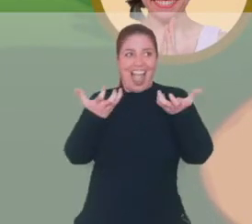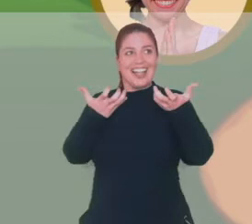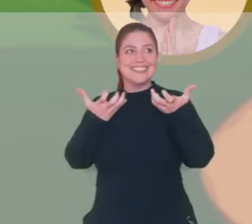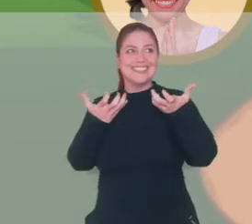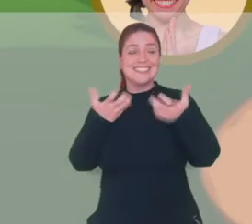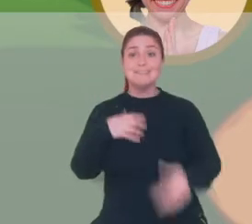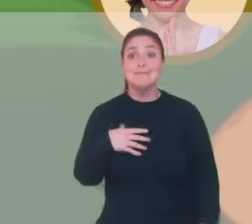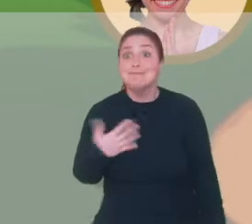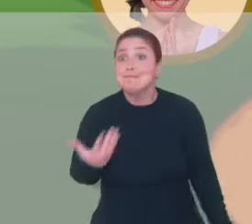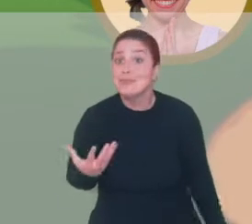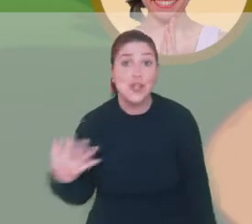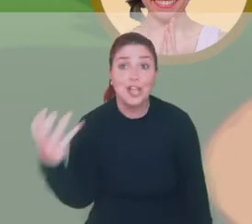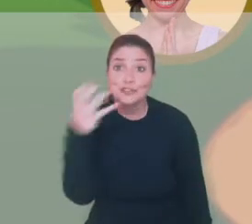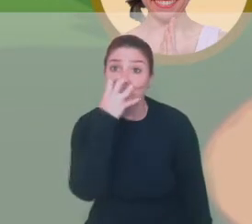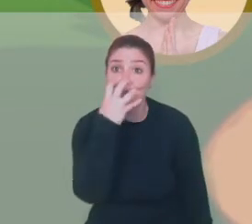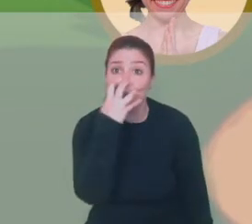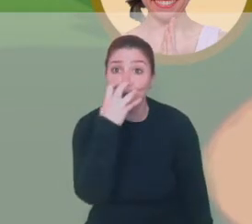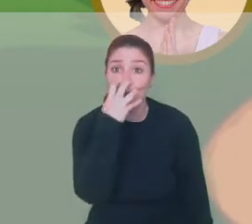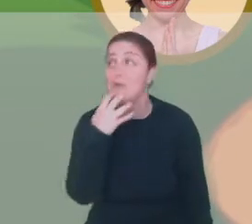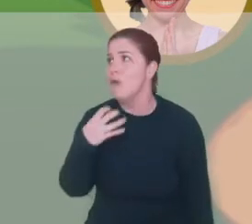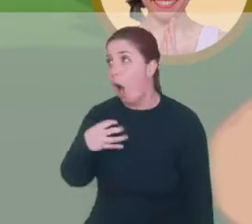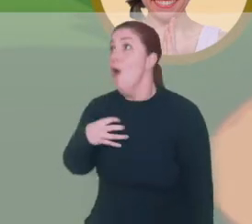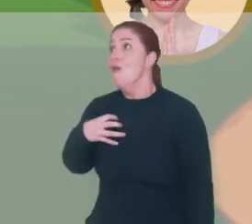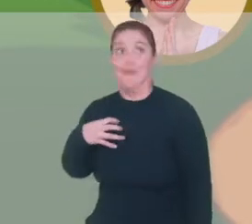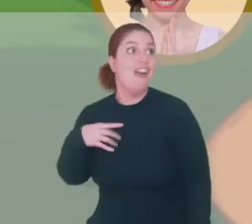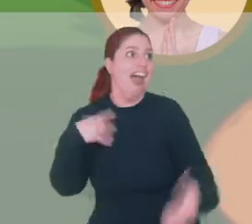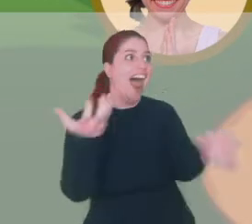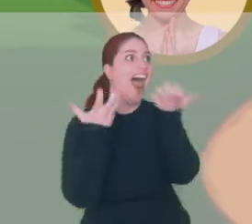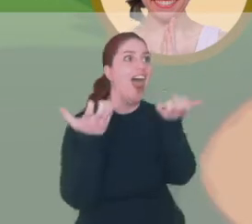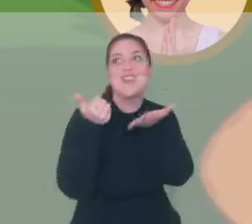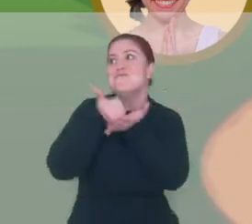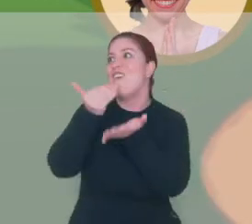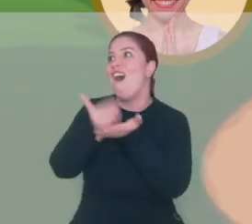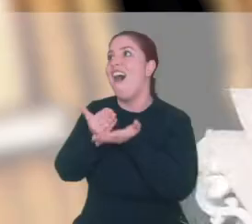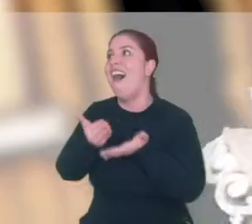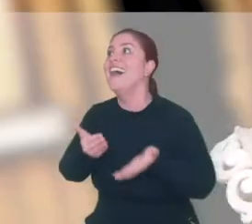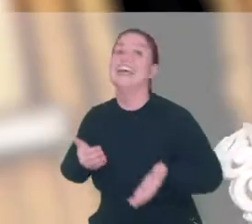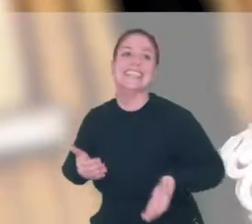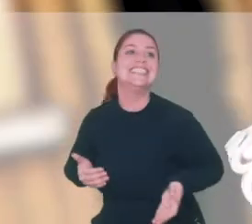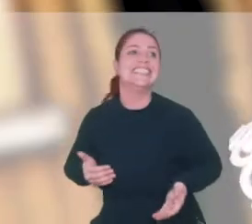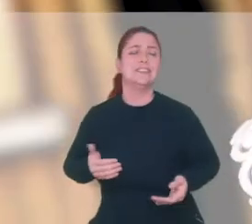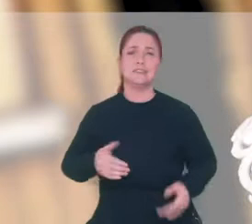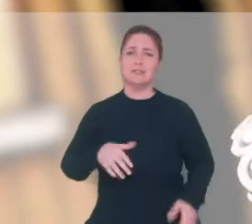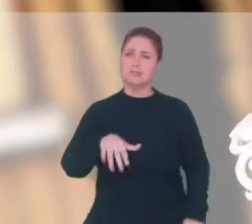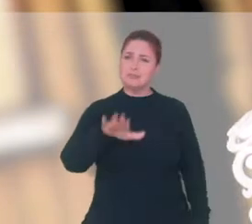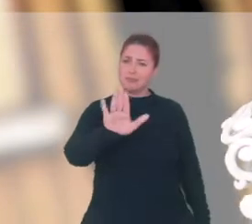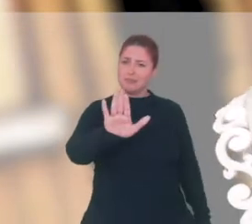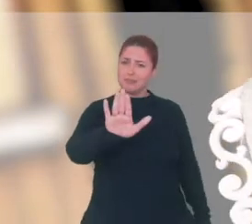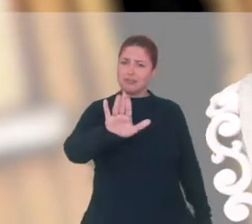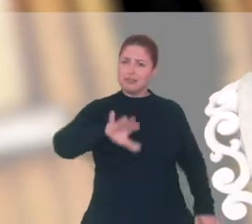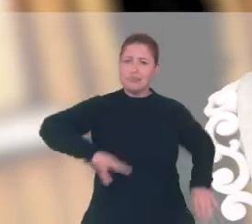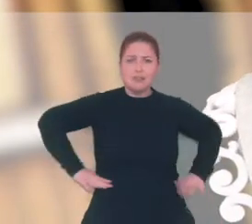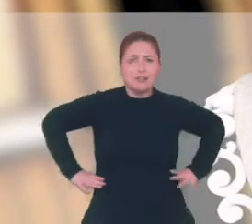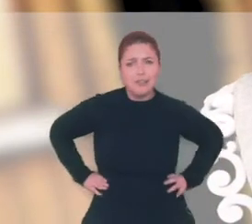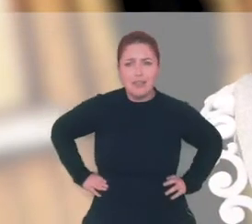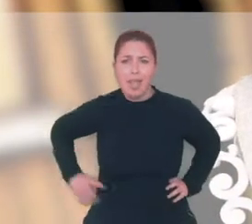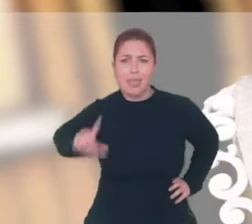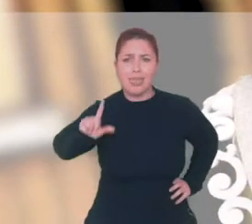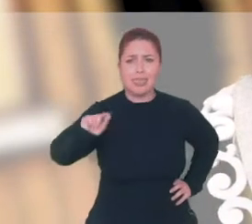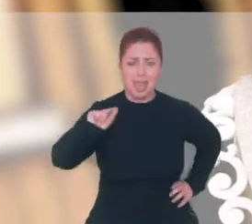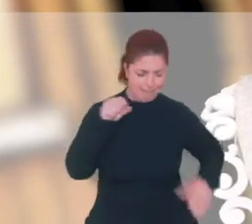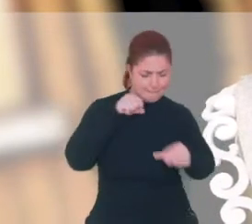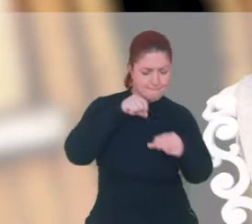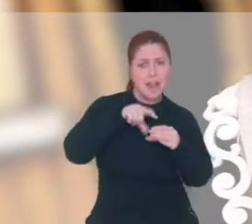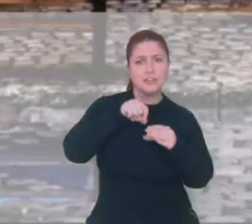E até o cão disse... Eu quero! Espera um pouquinho... Quem